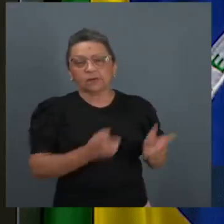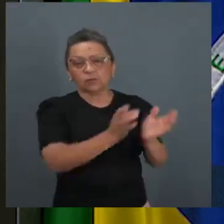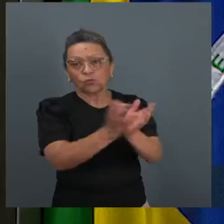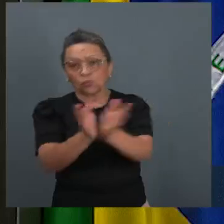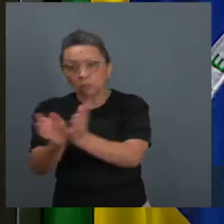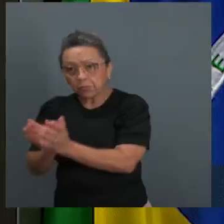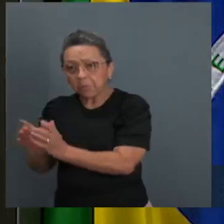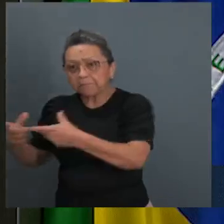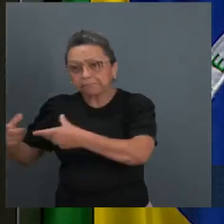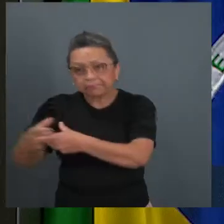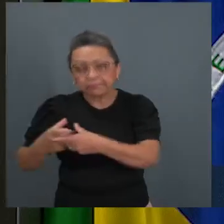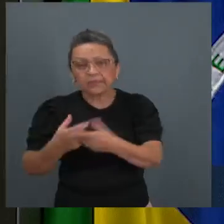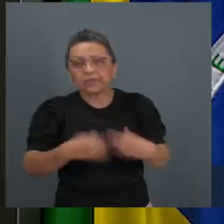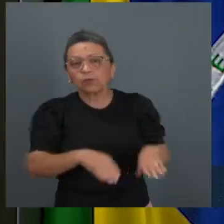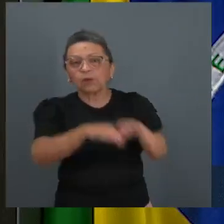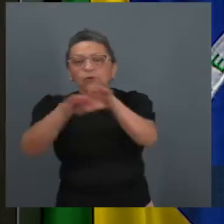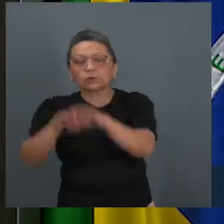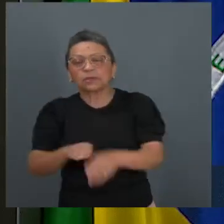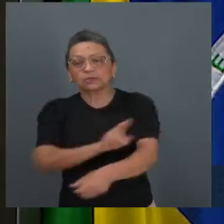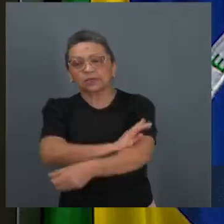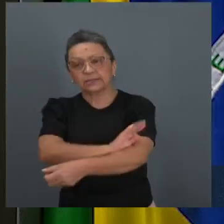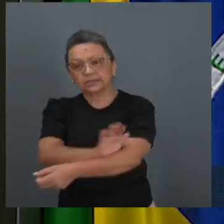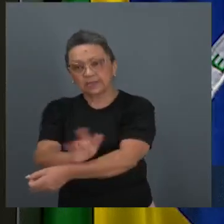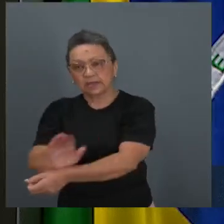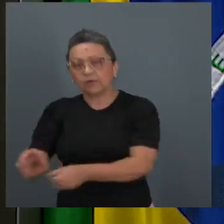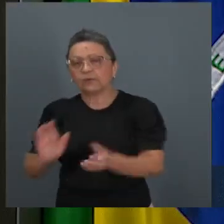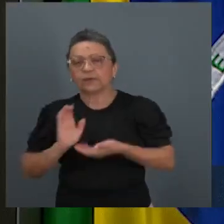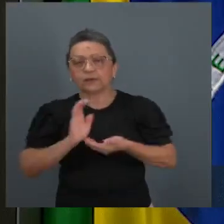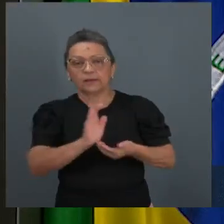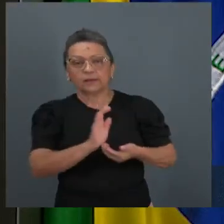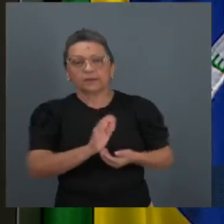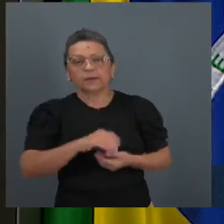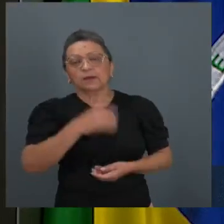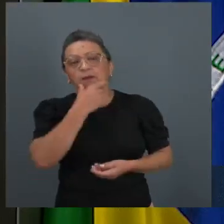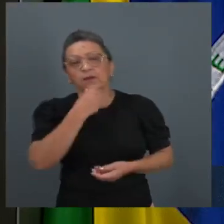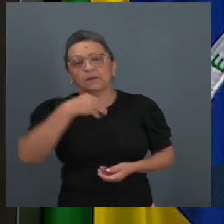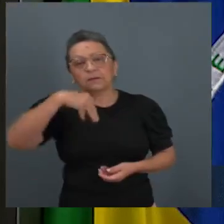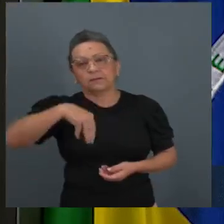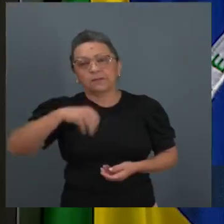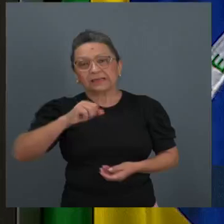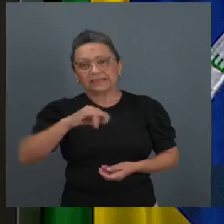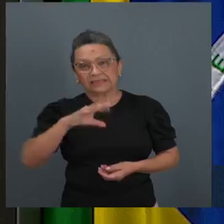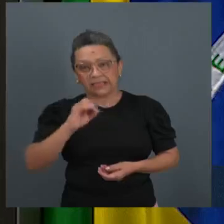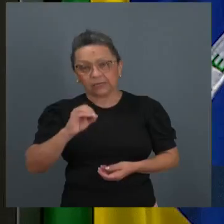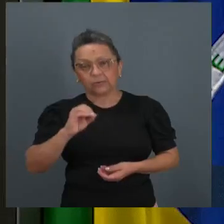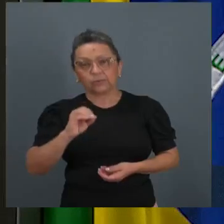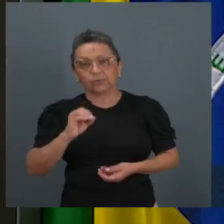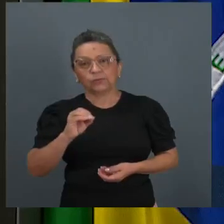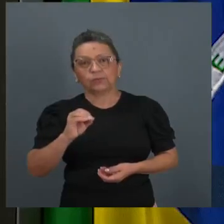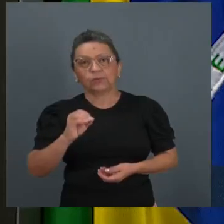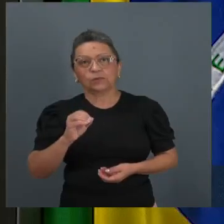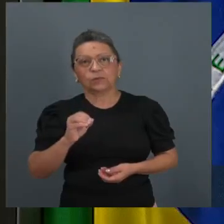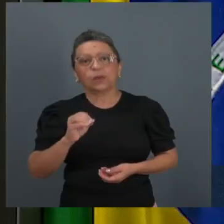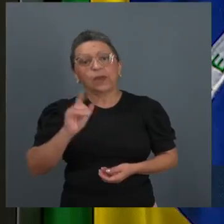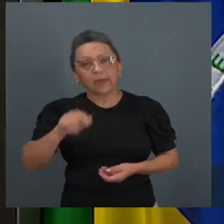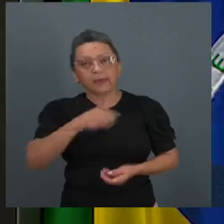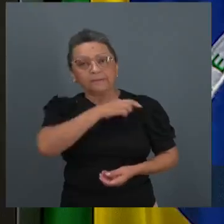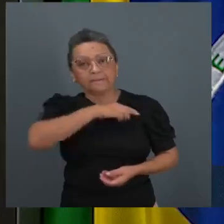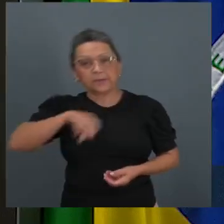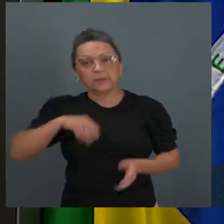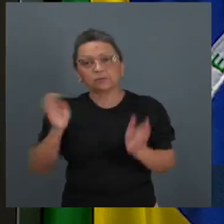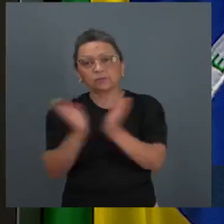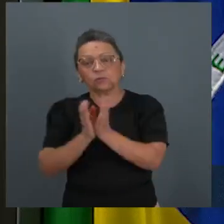Racial da Câmara dos Deputados. Marcelo Augusto de Souza e Silva, membro da